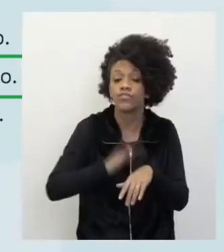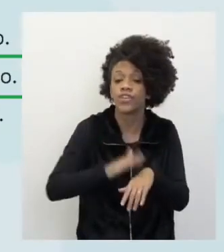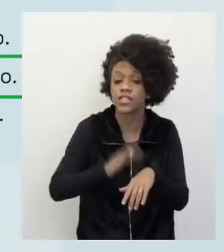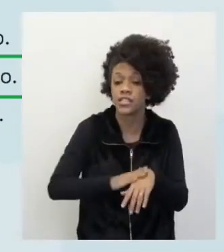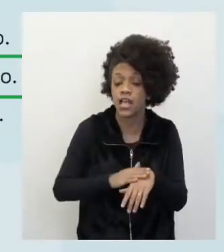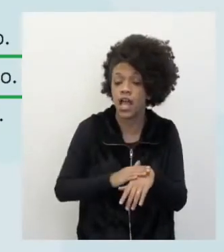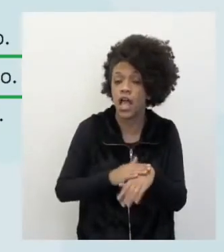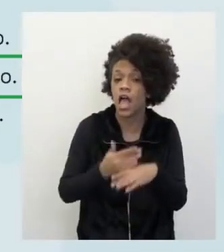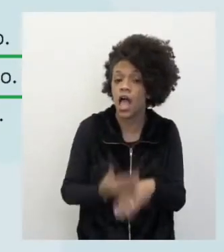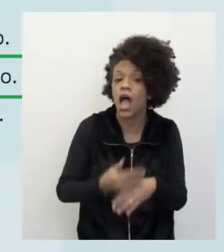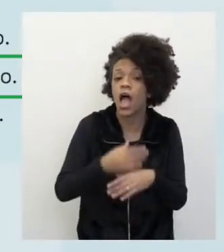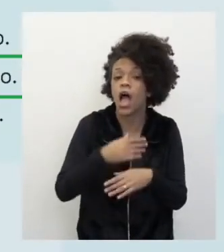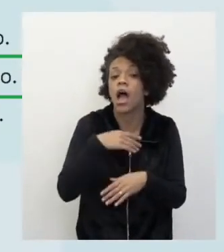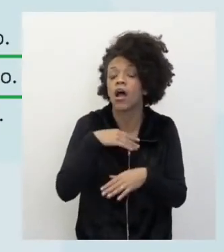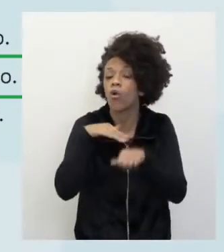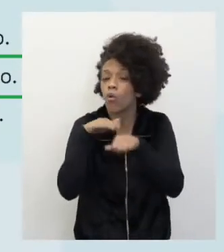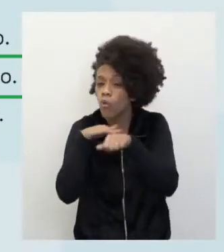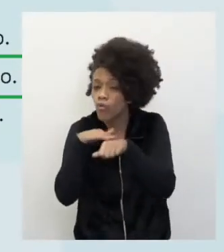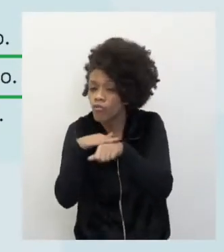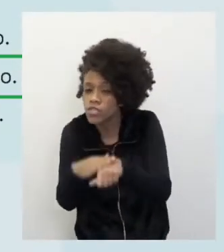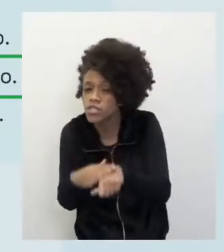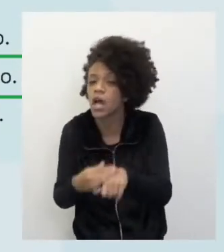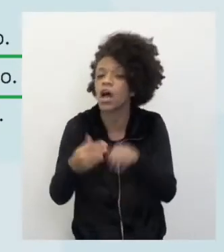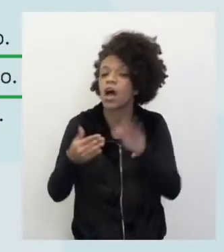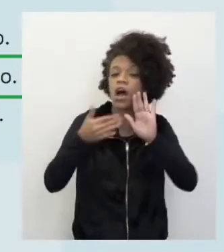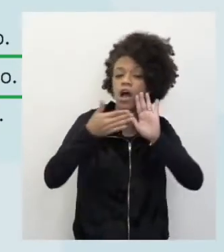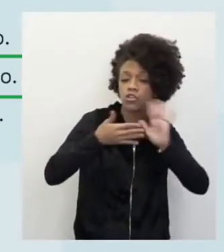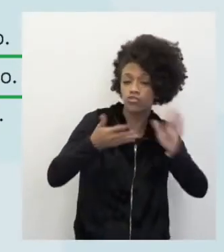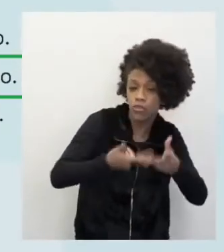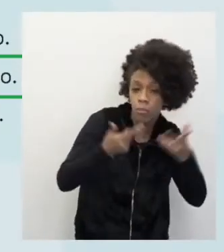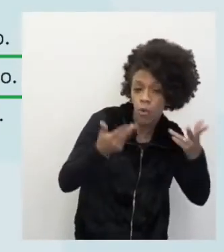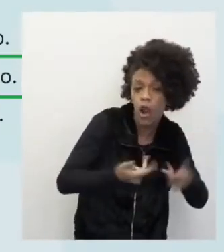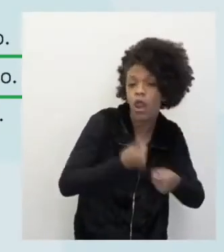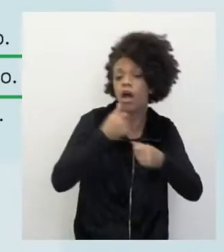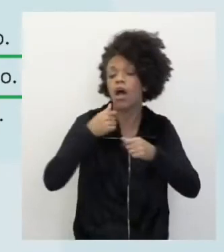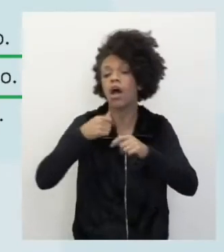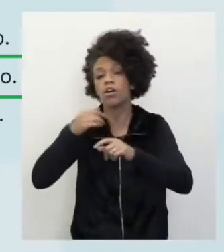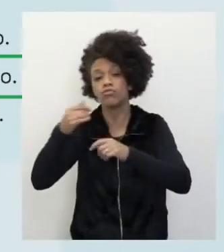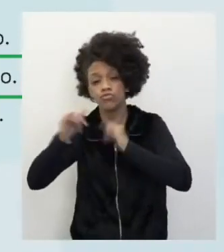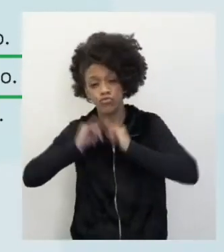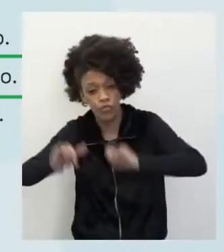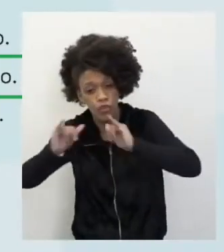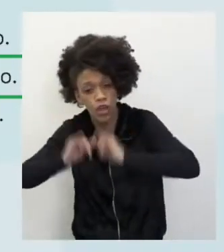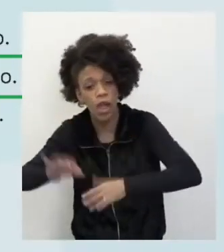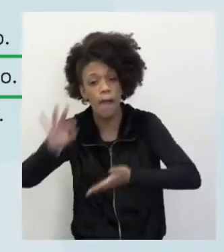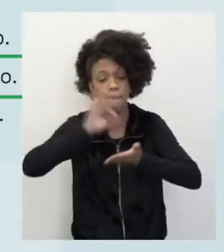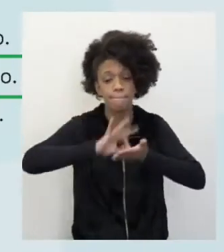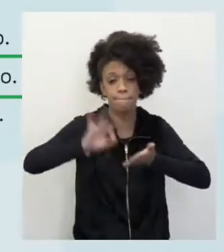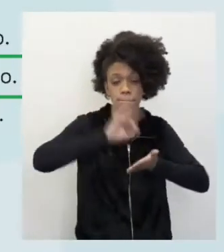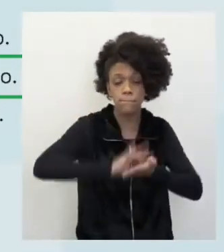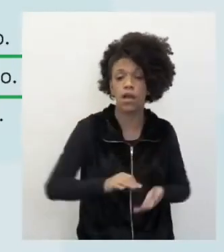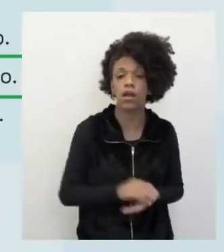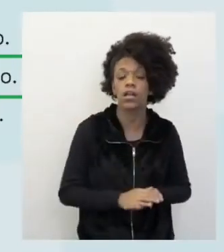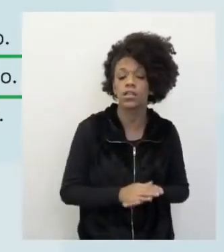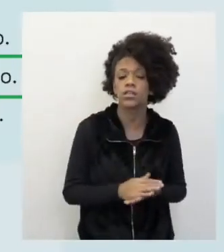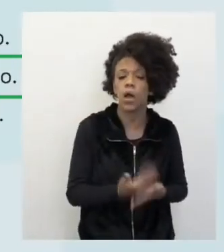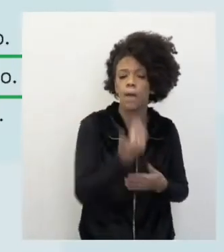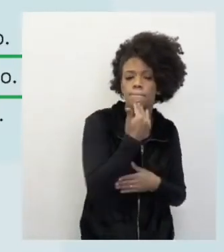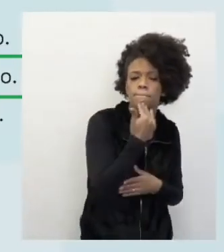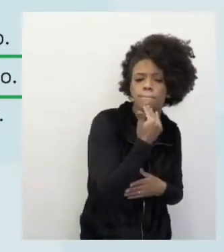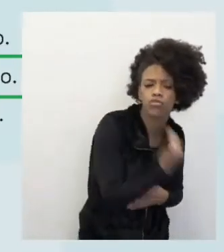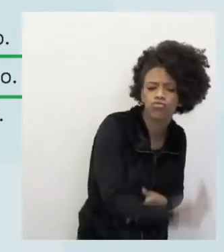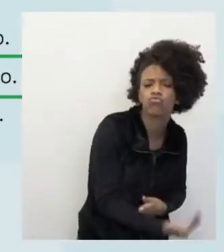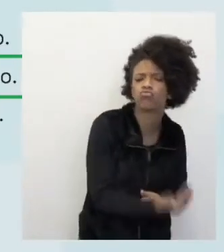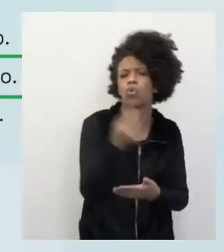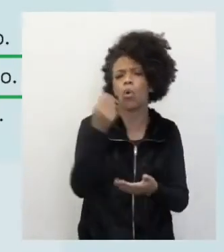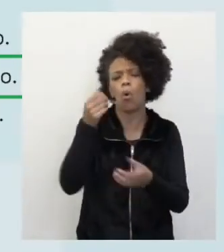minha reivindicação, os verbos se manifestam como ordem, pedido, conselho. Então, prestem